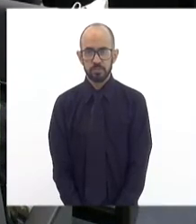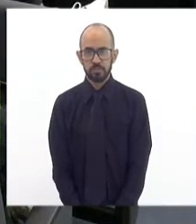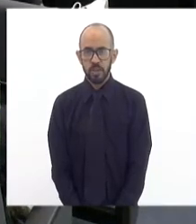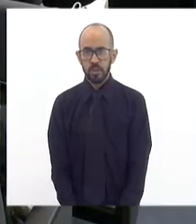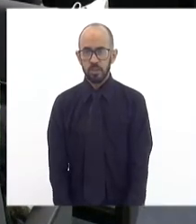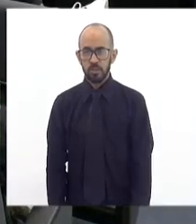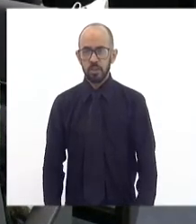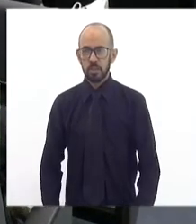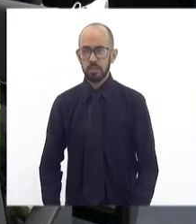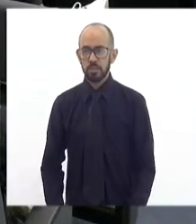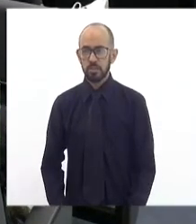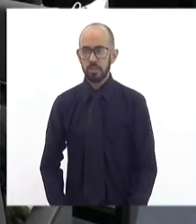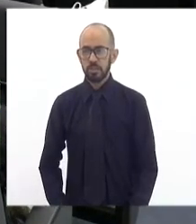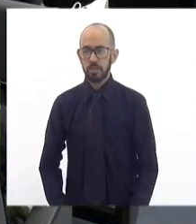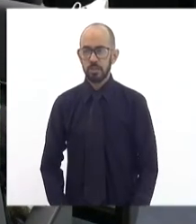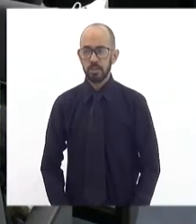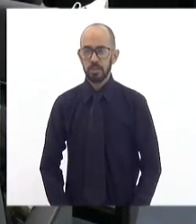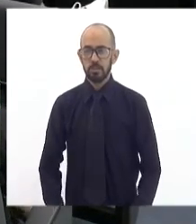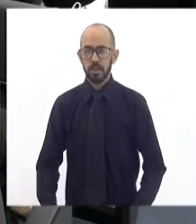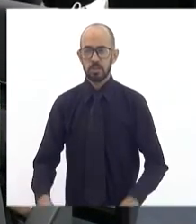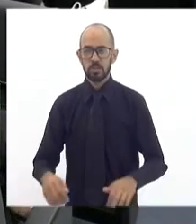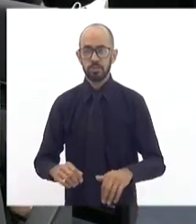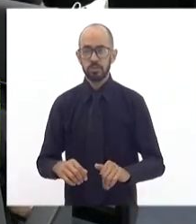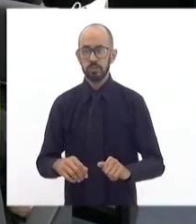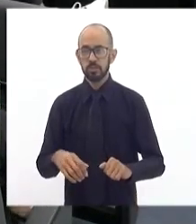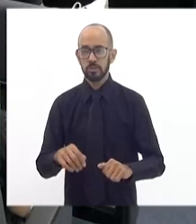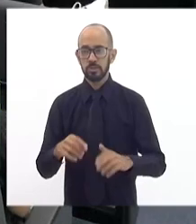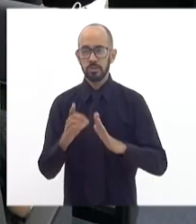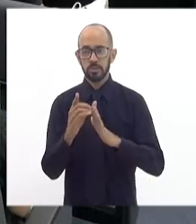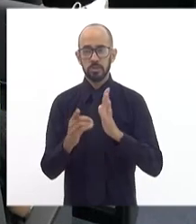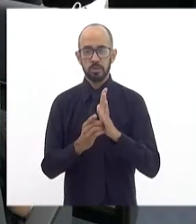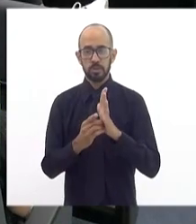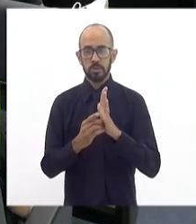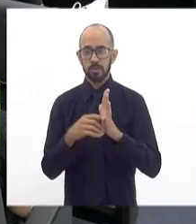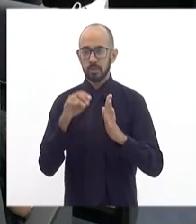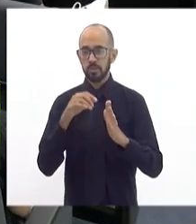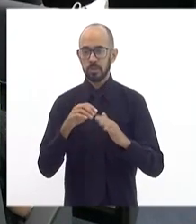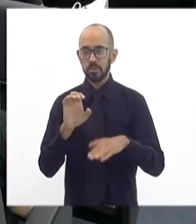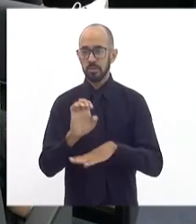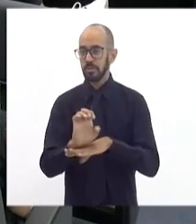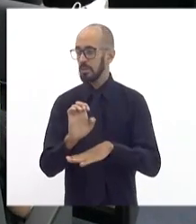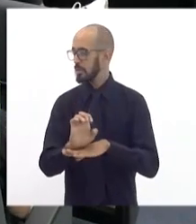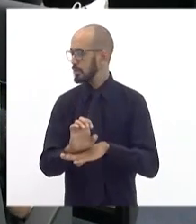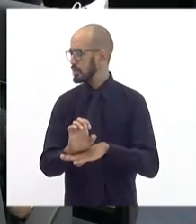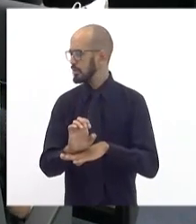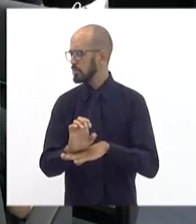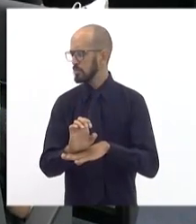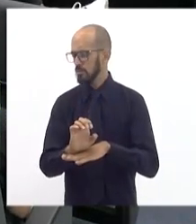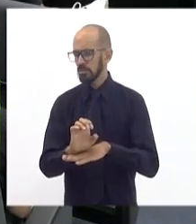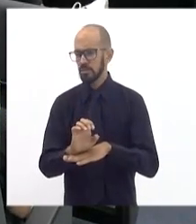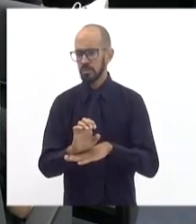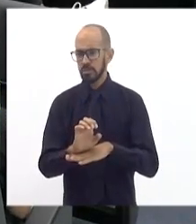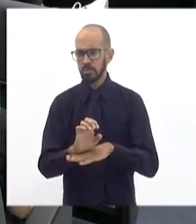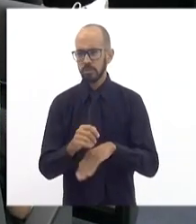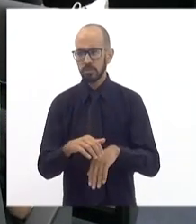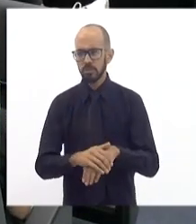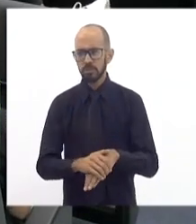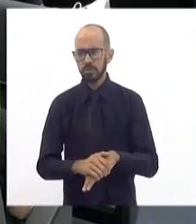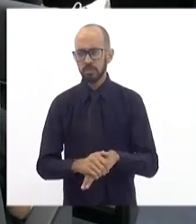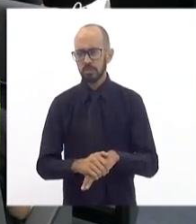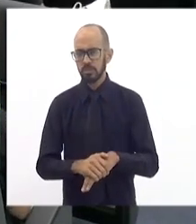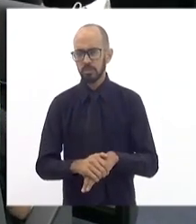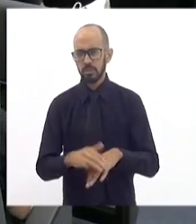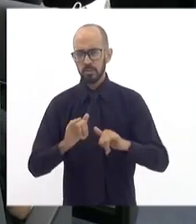a executar o Decreto Estadual é emitido pelo Governador